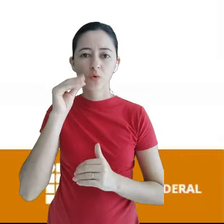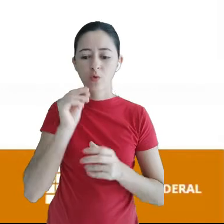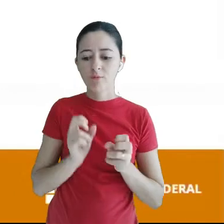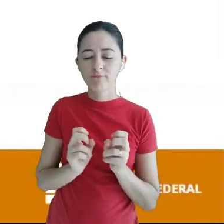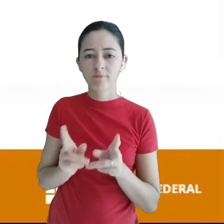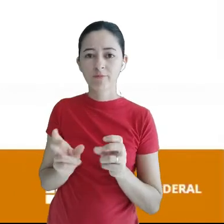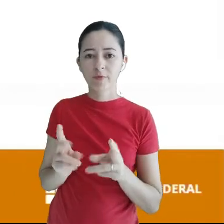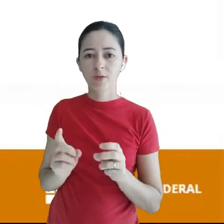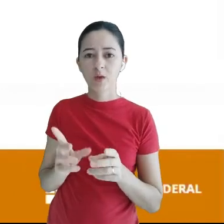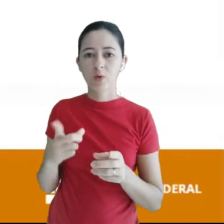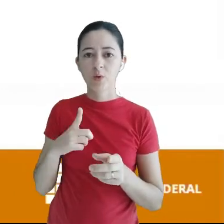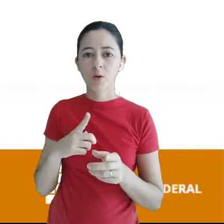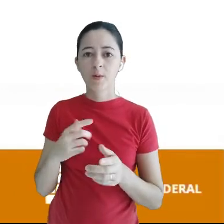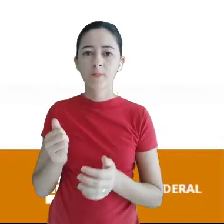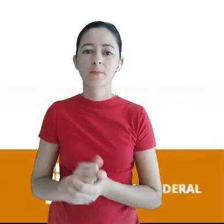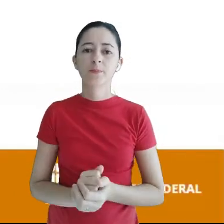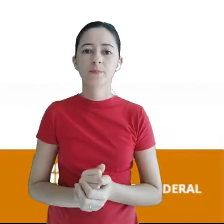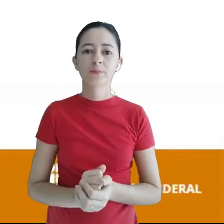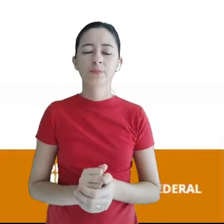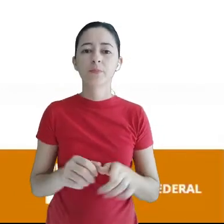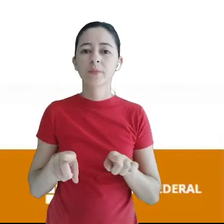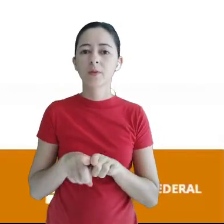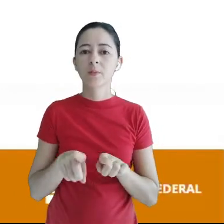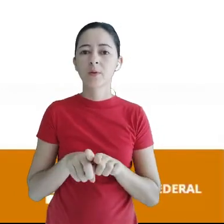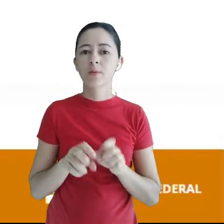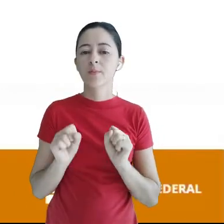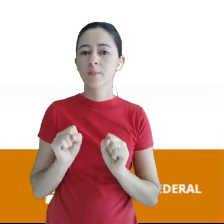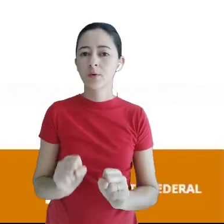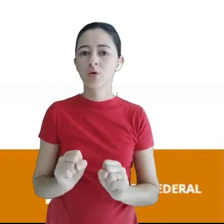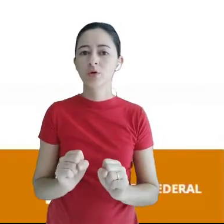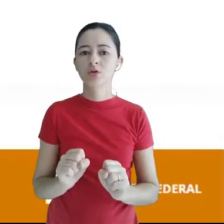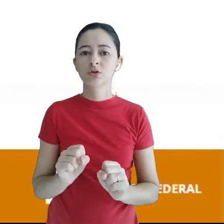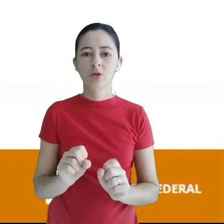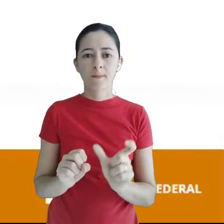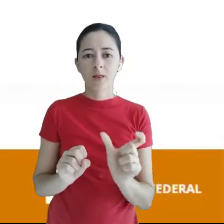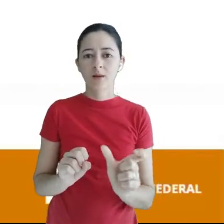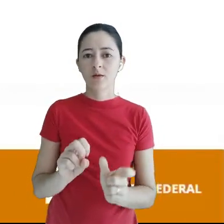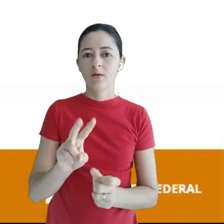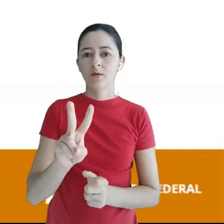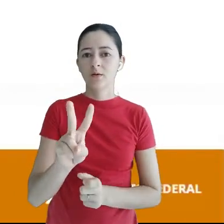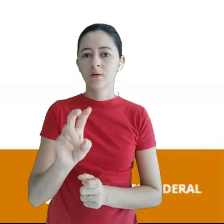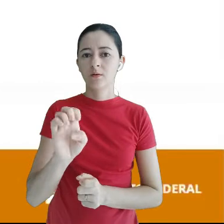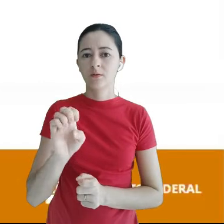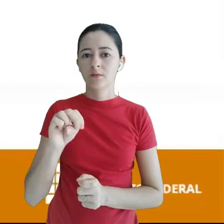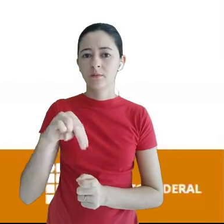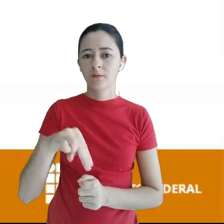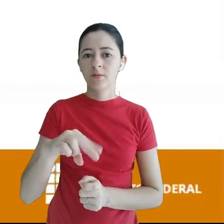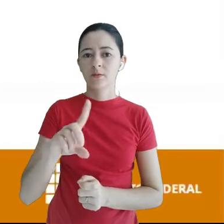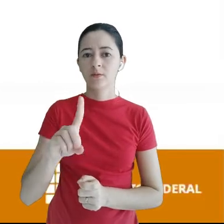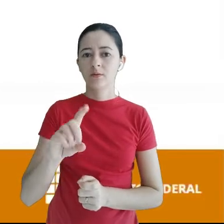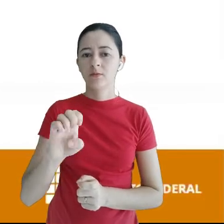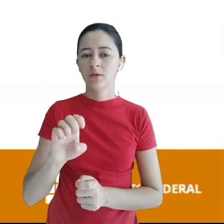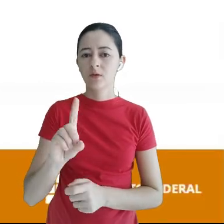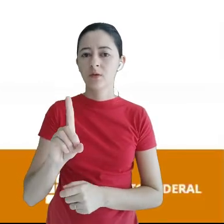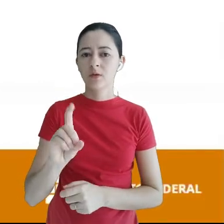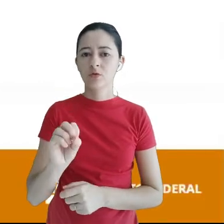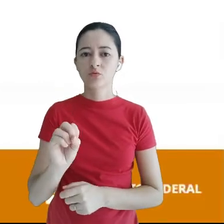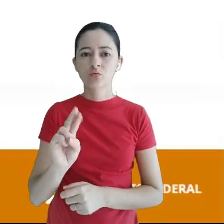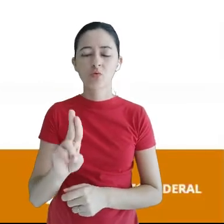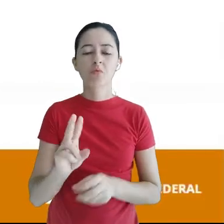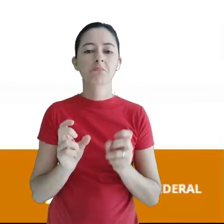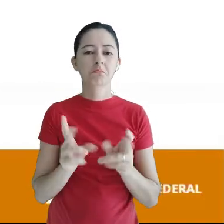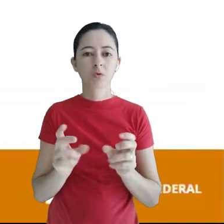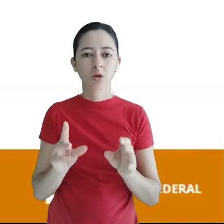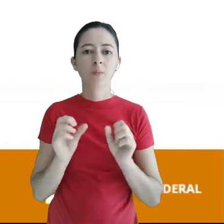quem é que vai receber essa venda. Mas se você colocou aqui o vendedor, está correto. Ou se você colocou o vendedor e o caixa, também está correto.